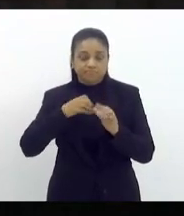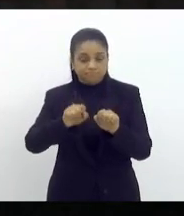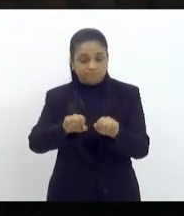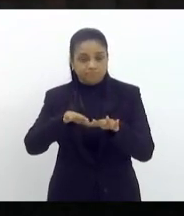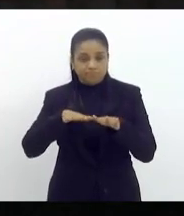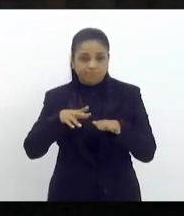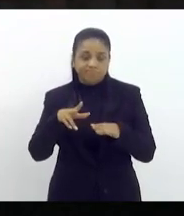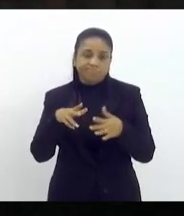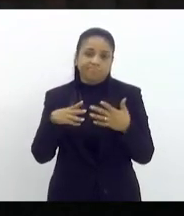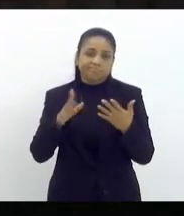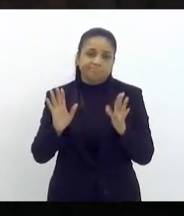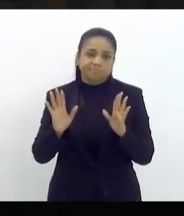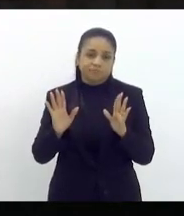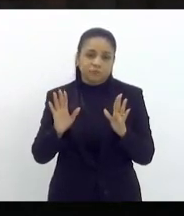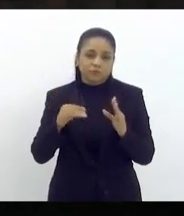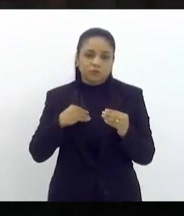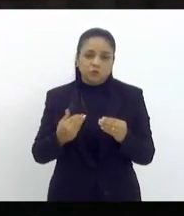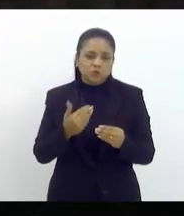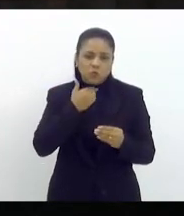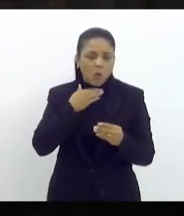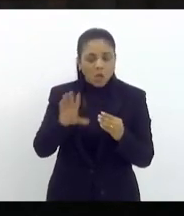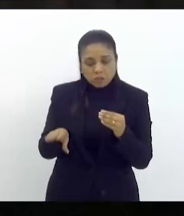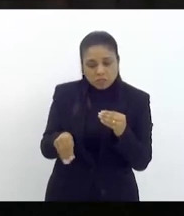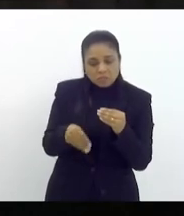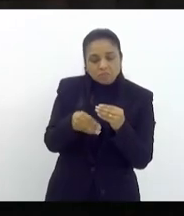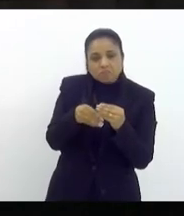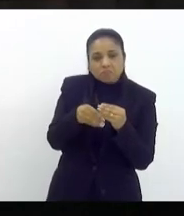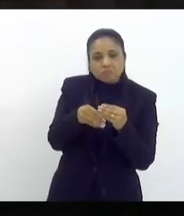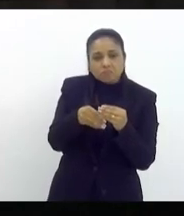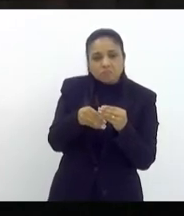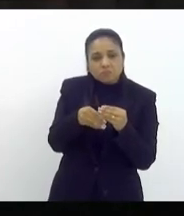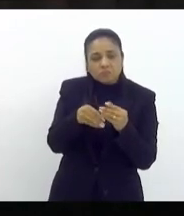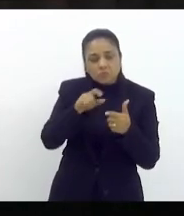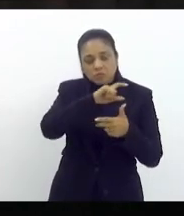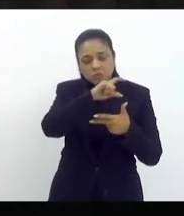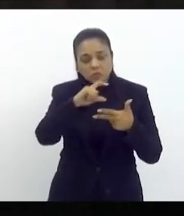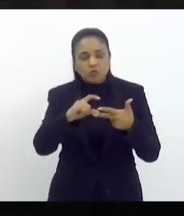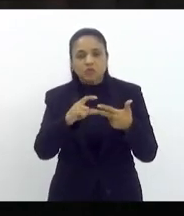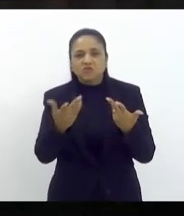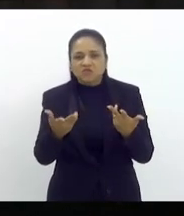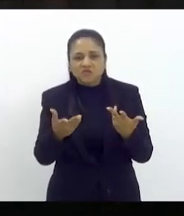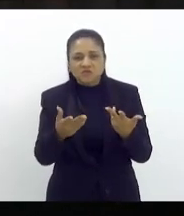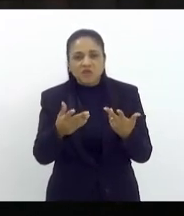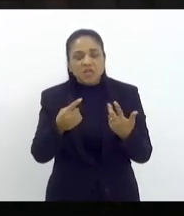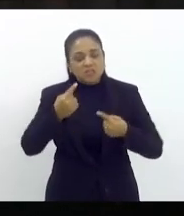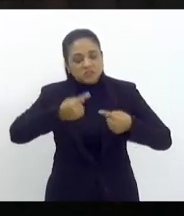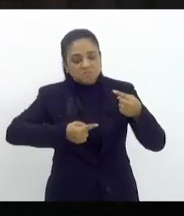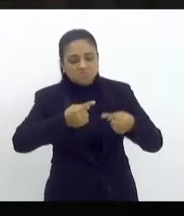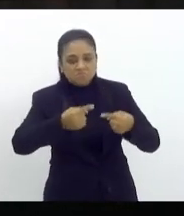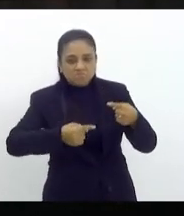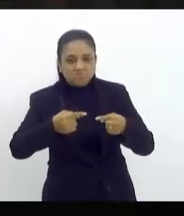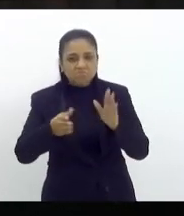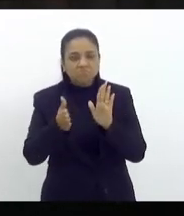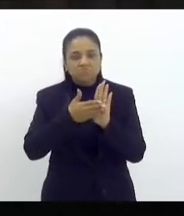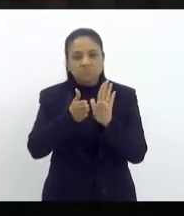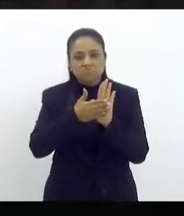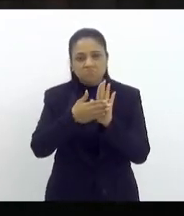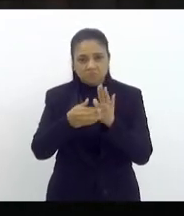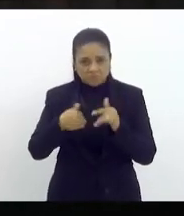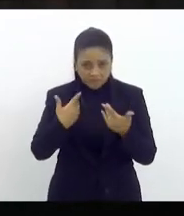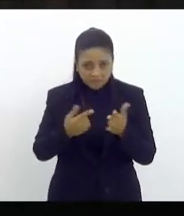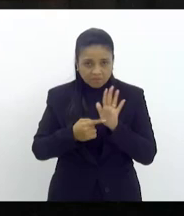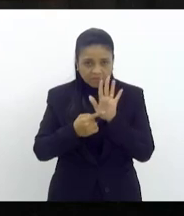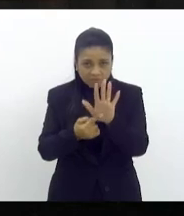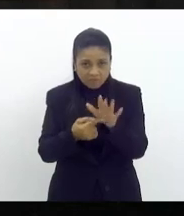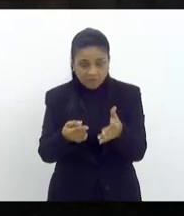pode se transformar num puxadinho do executivo ele tem que ter altivez ter a capacidade de dialogar e de apresentar proposta agora em